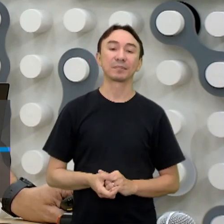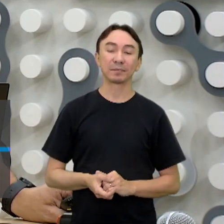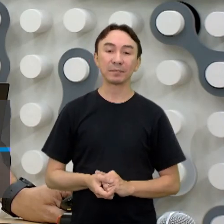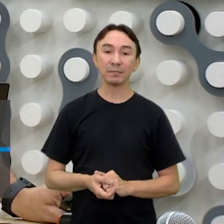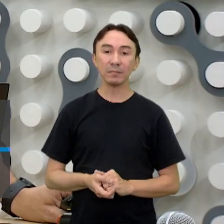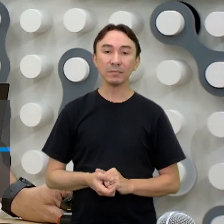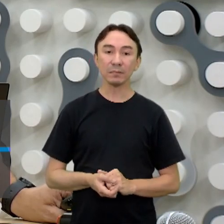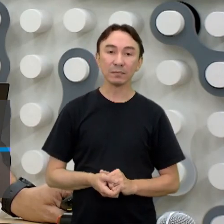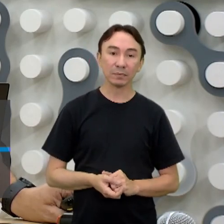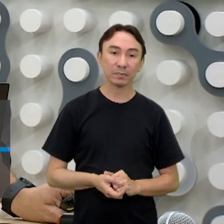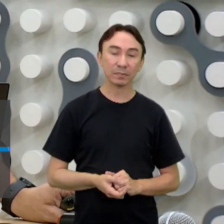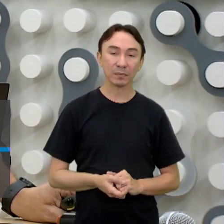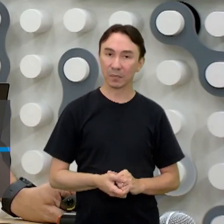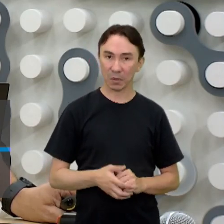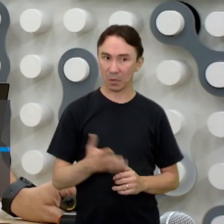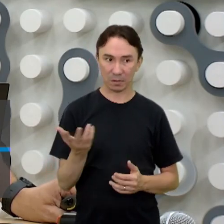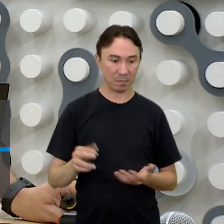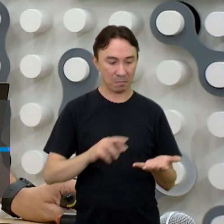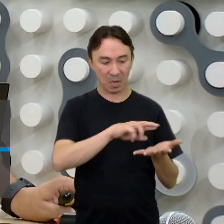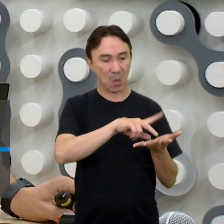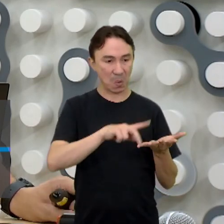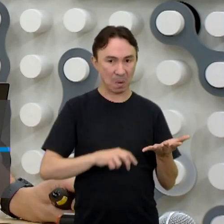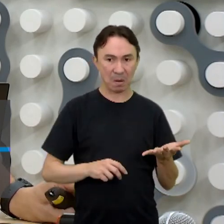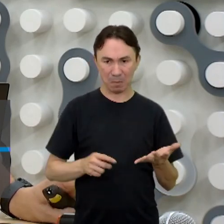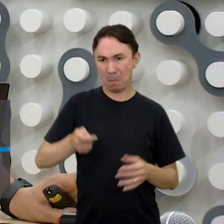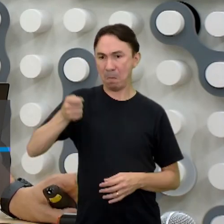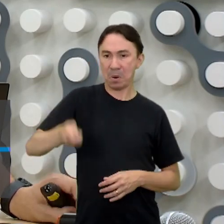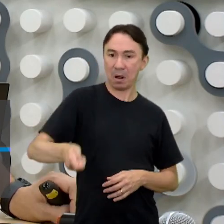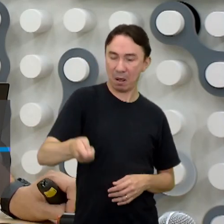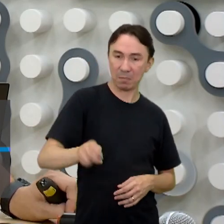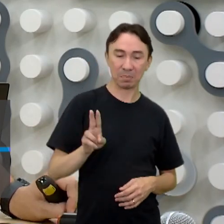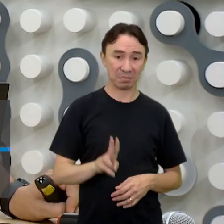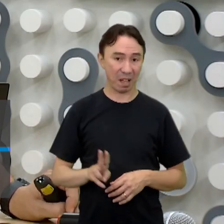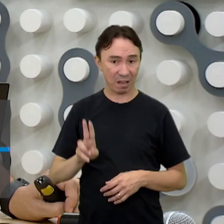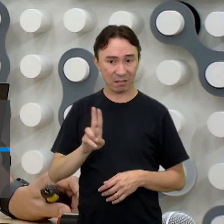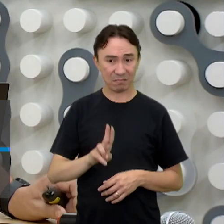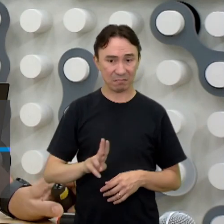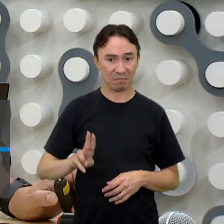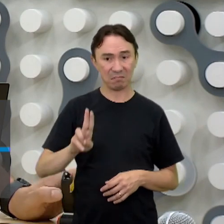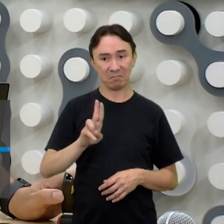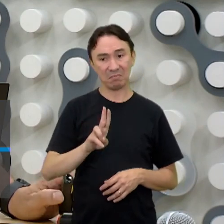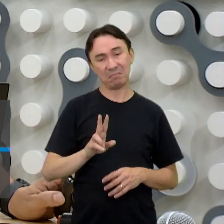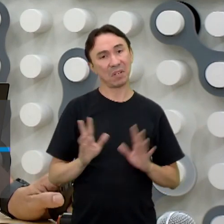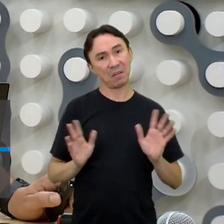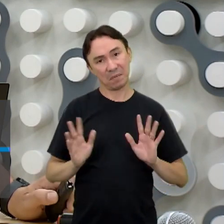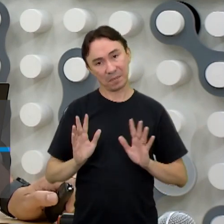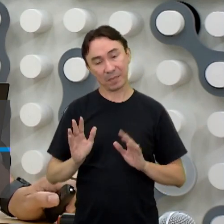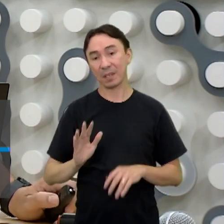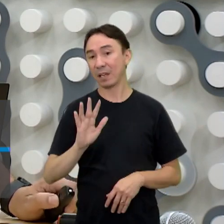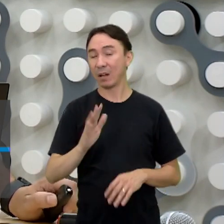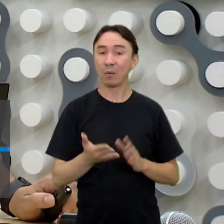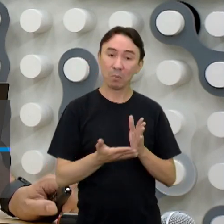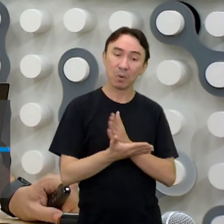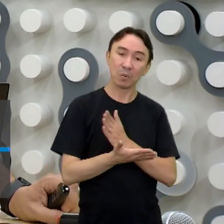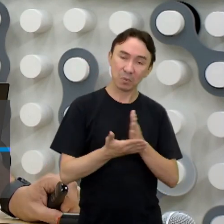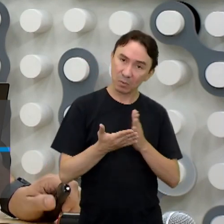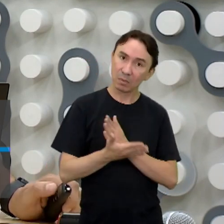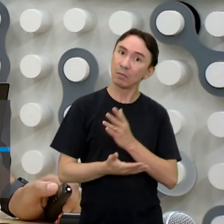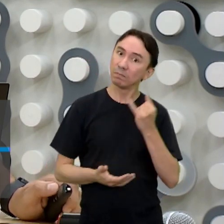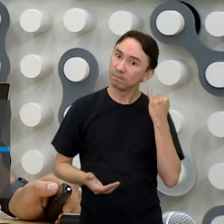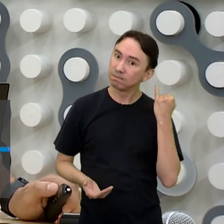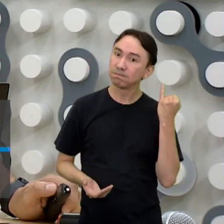Beleza? Não quer dizer que a gente é obrigado a usar, mas algumas coisas são fundamentais, vou falar nesta aula sobre isso. Tá